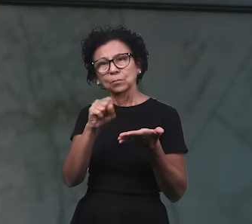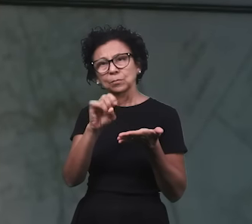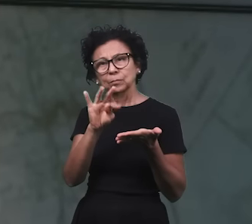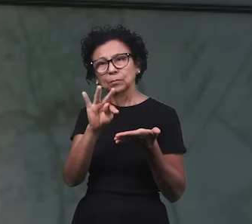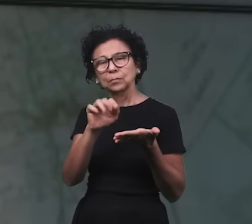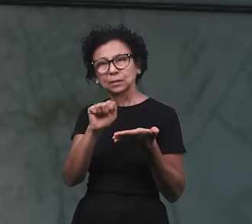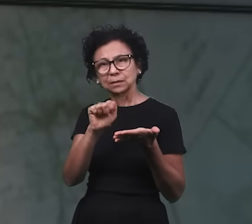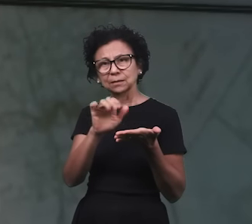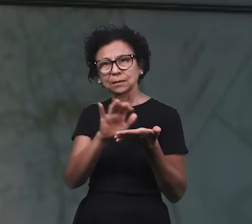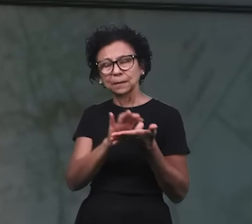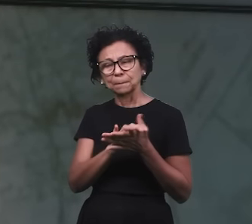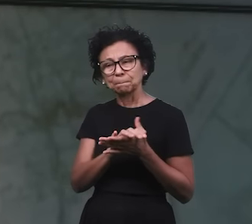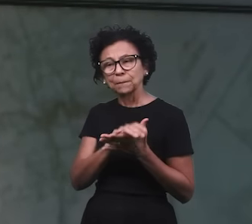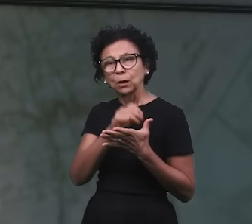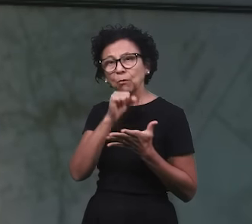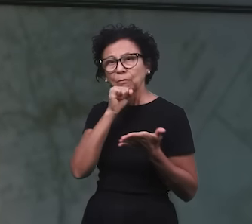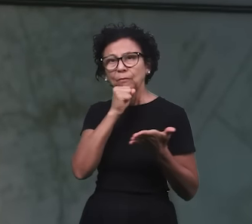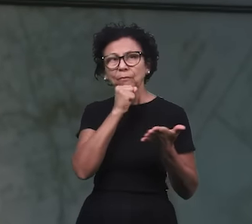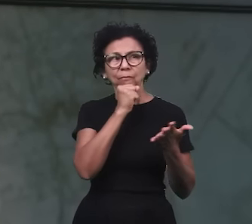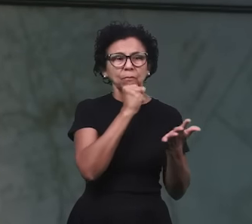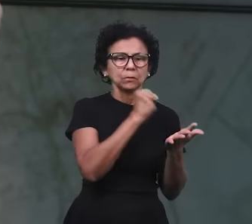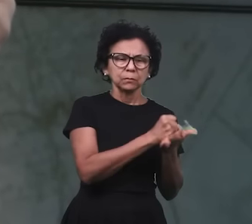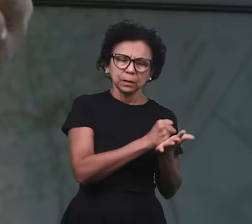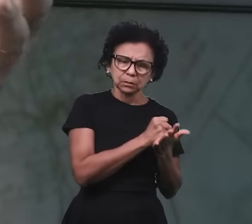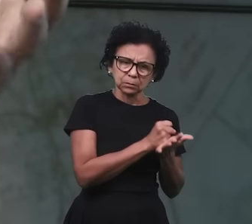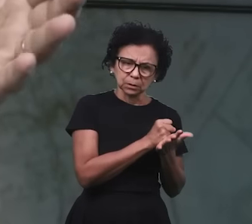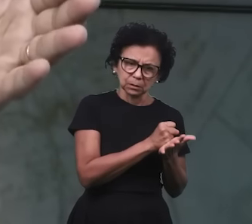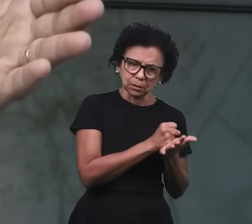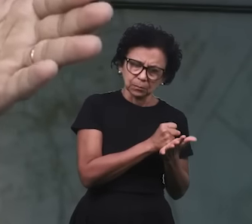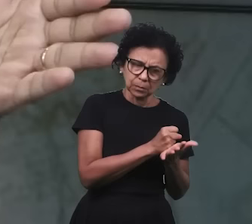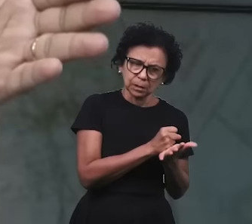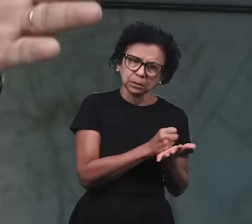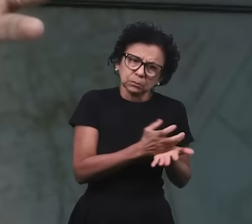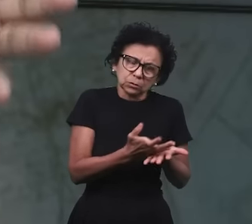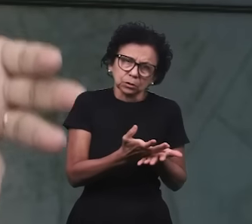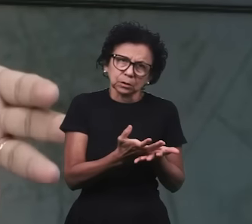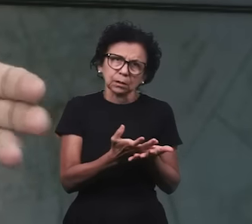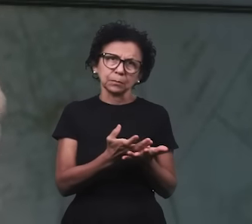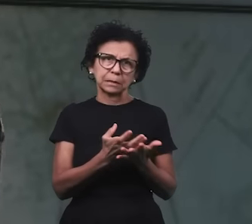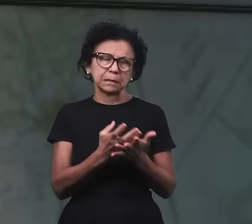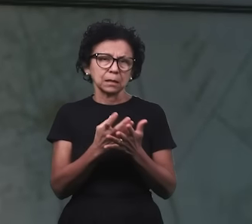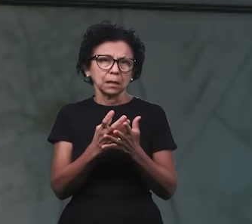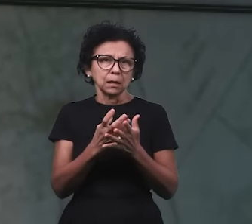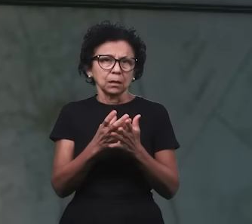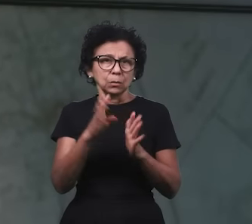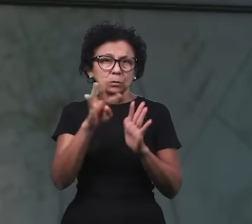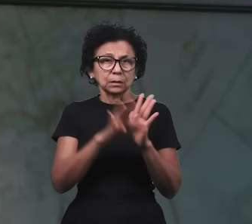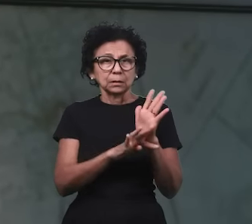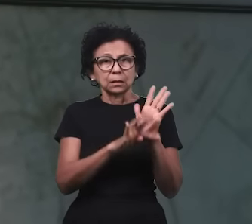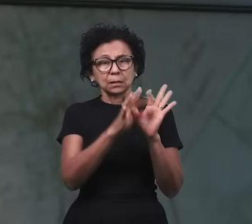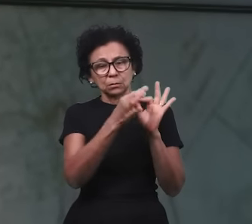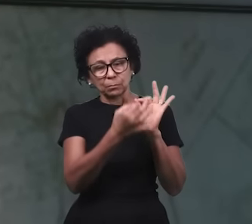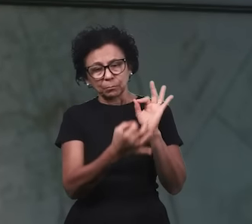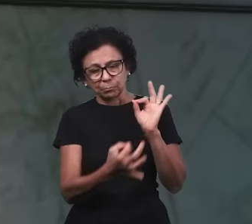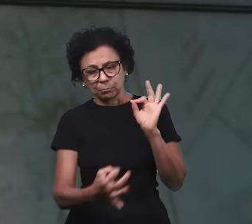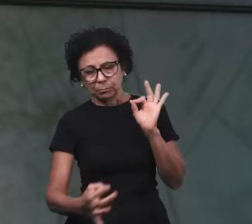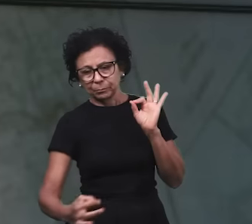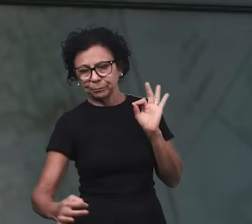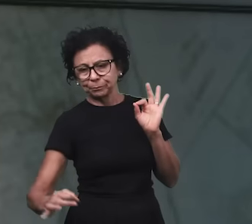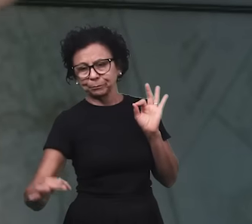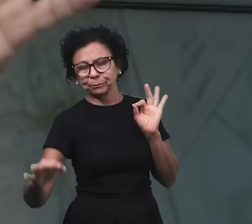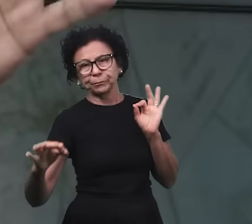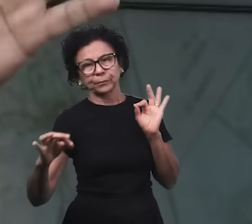Testamento, ele inicialmente, até para encurtar a escrita, porque eram textos muito